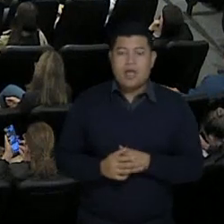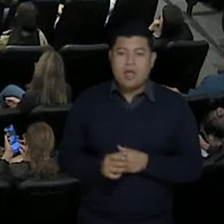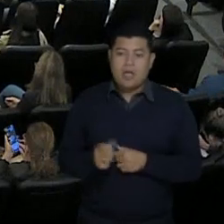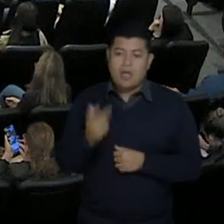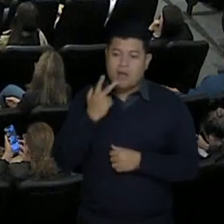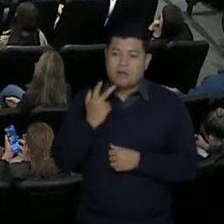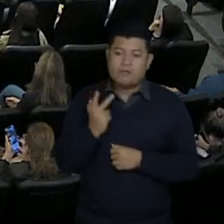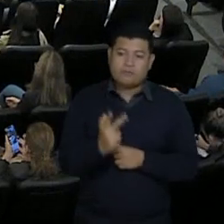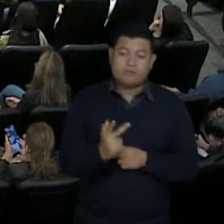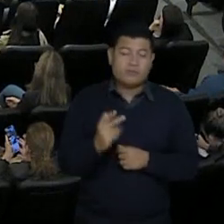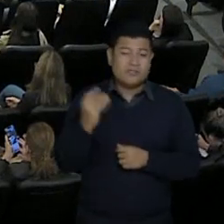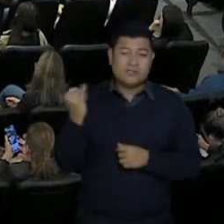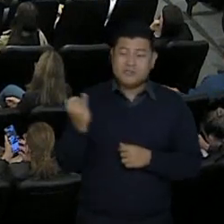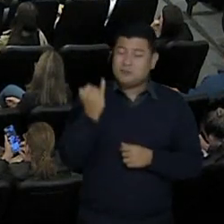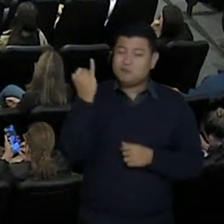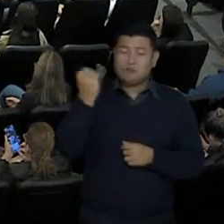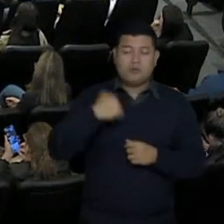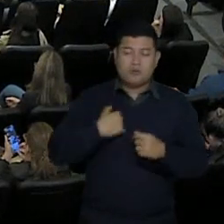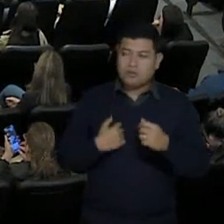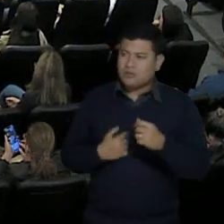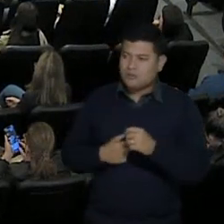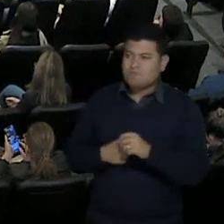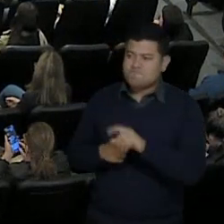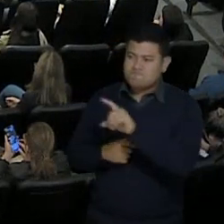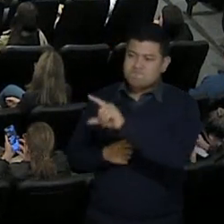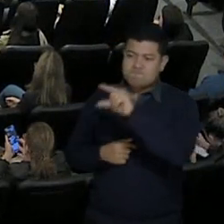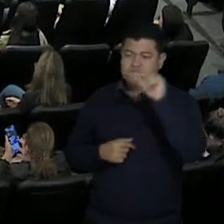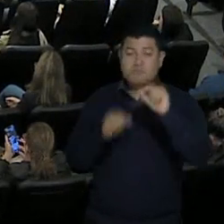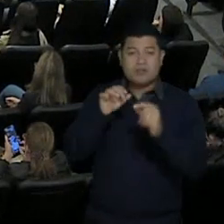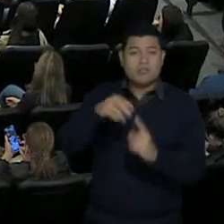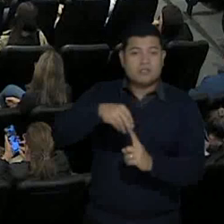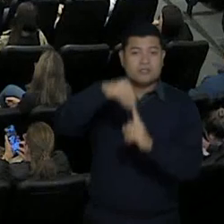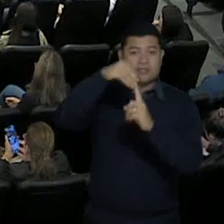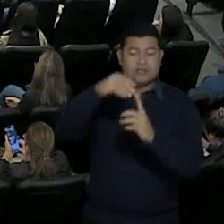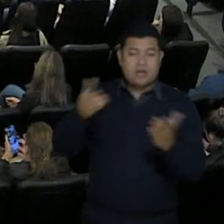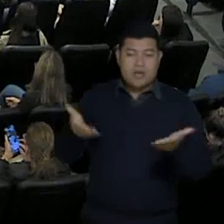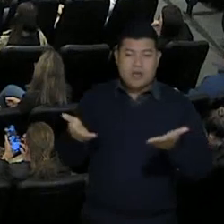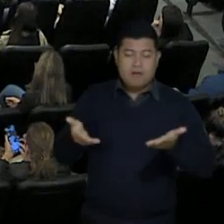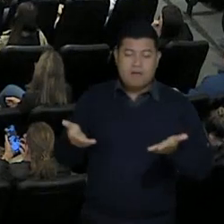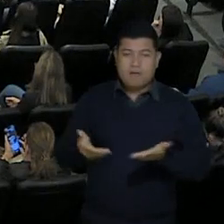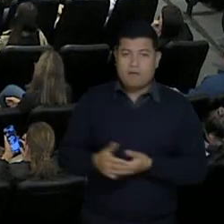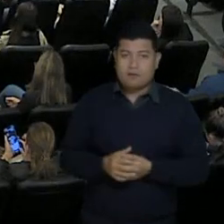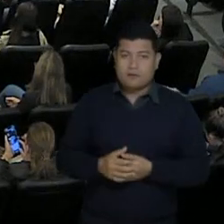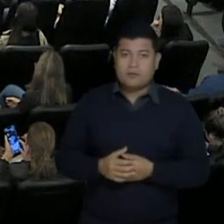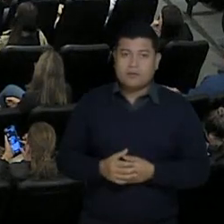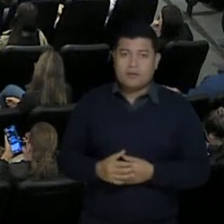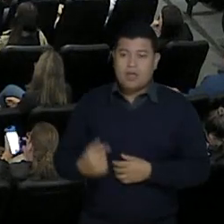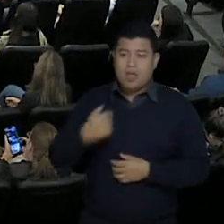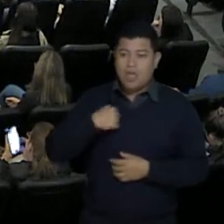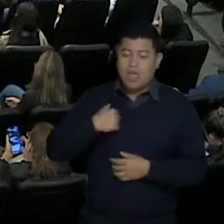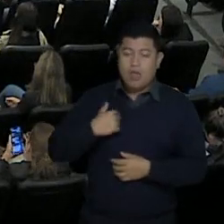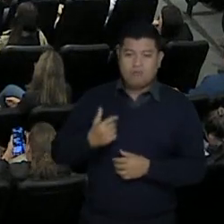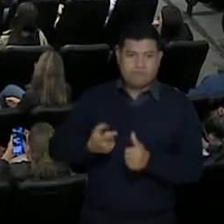muito importante que eu acho que eu enquanto primeiramente enquanto